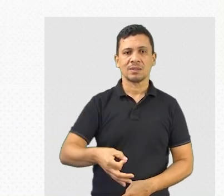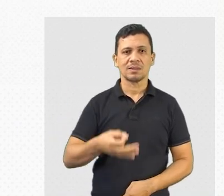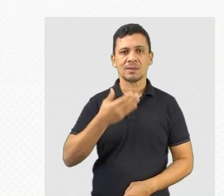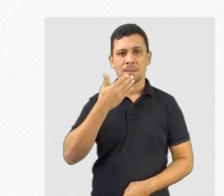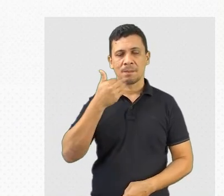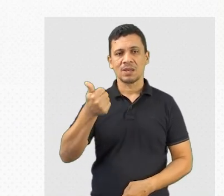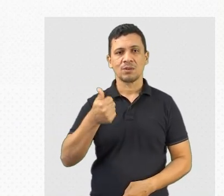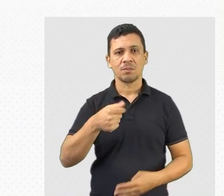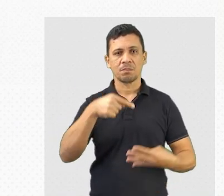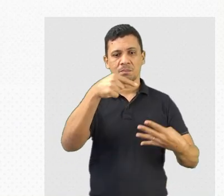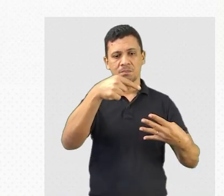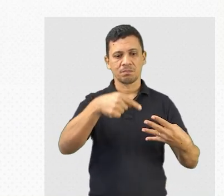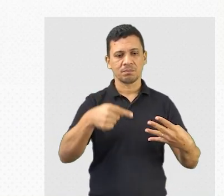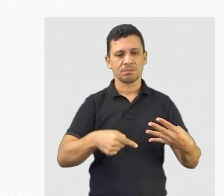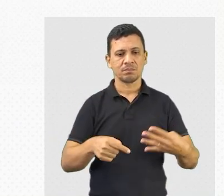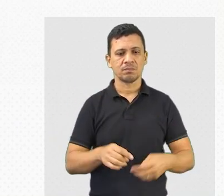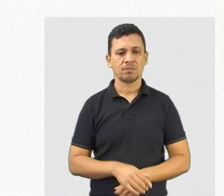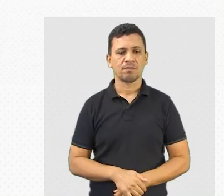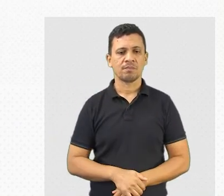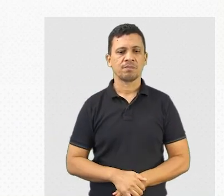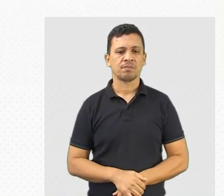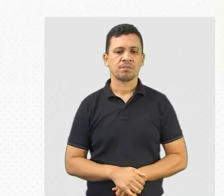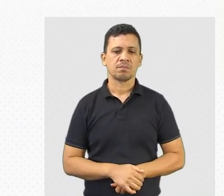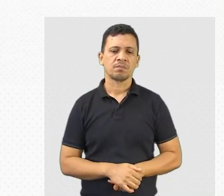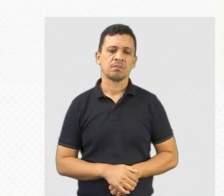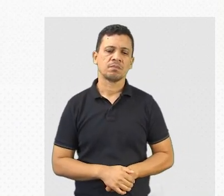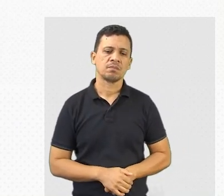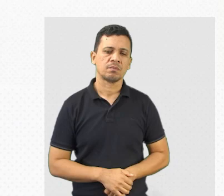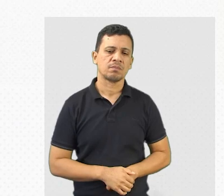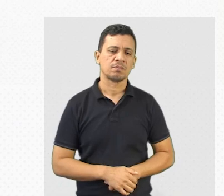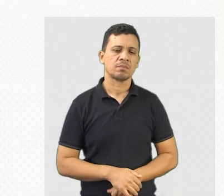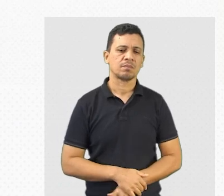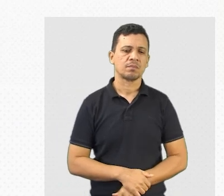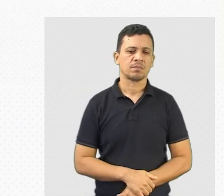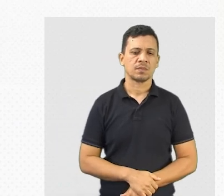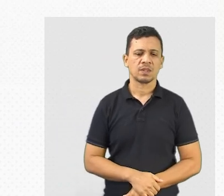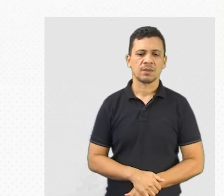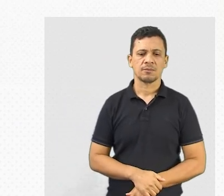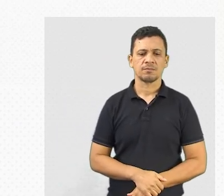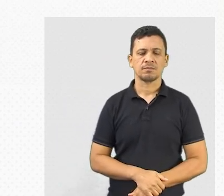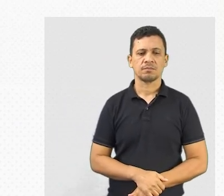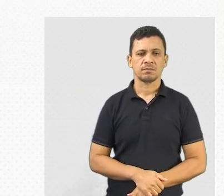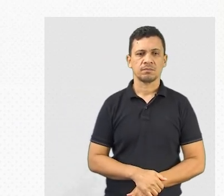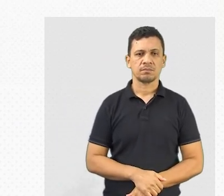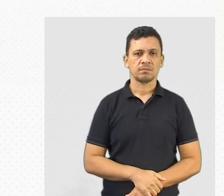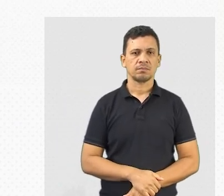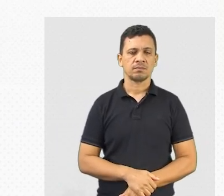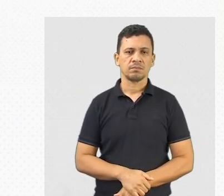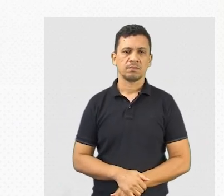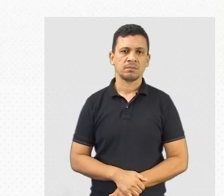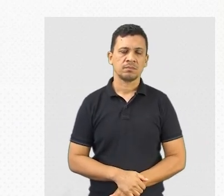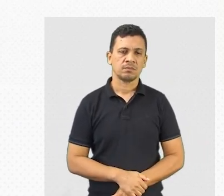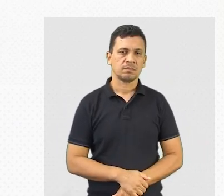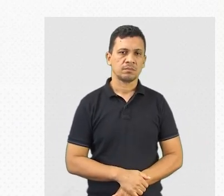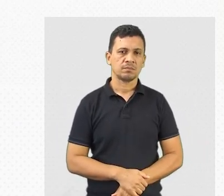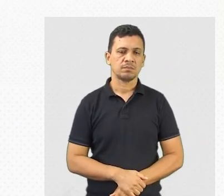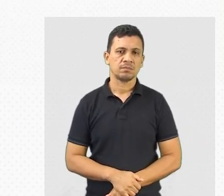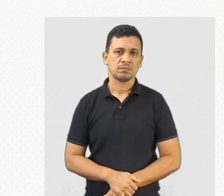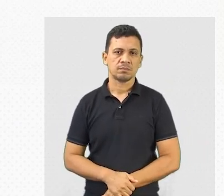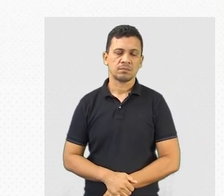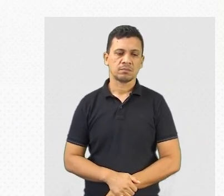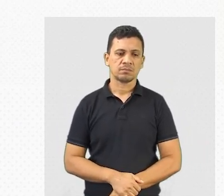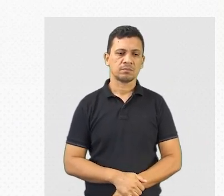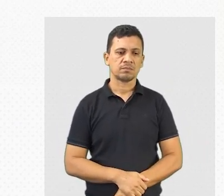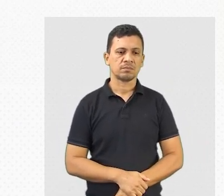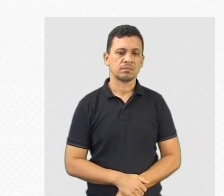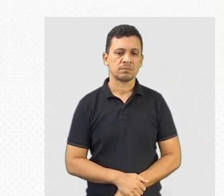descrição. The song talks about hope and dreams. It has an emotional melody and a relaxing